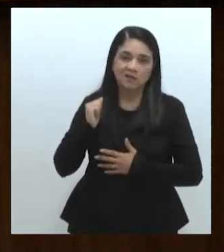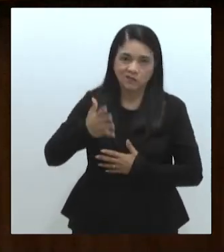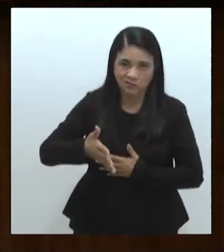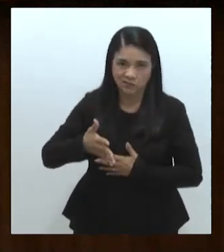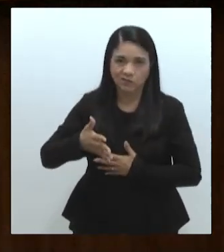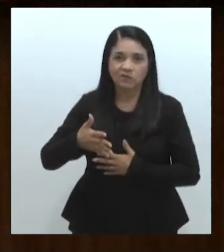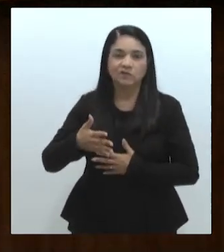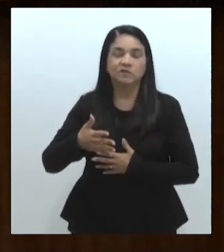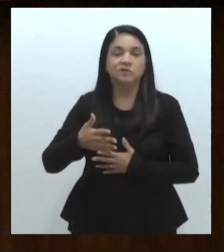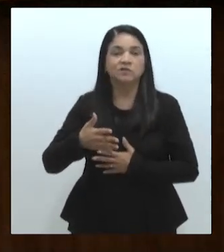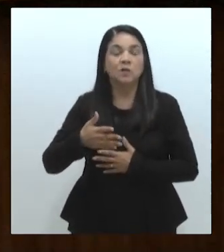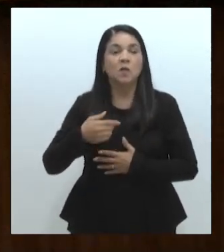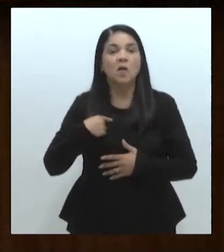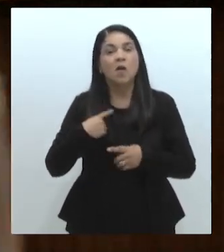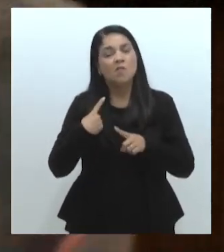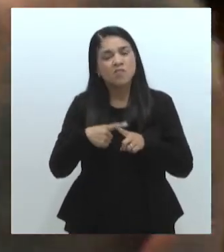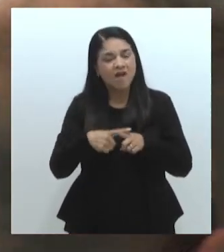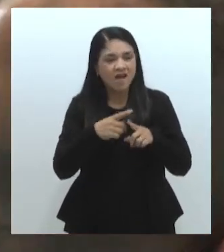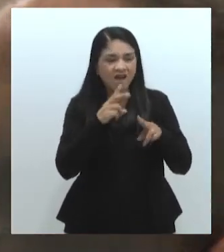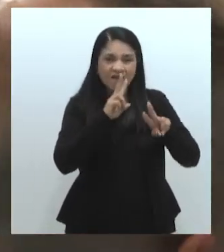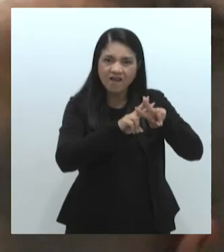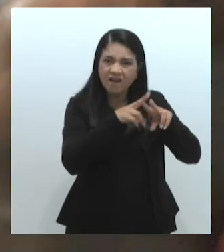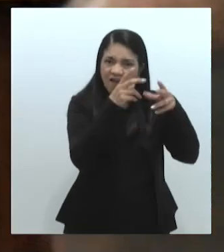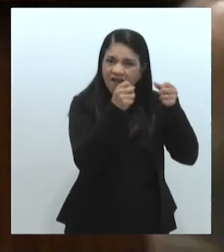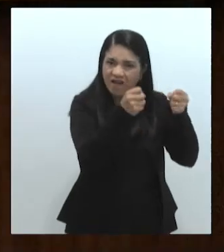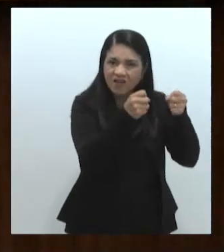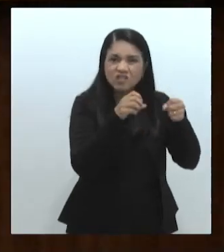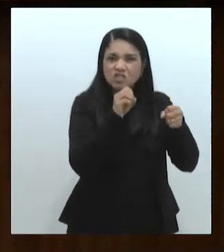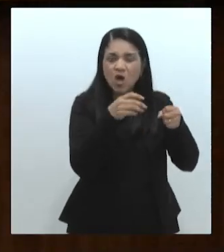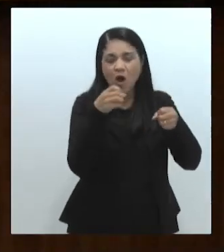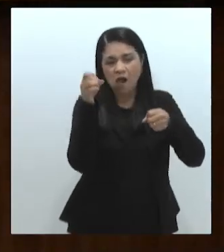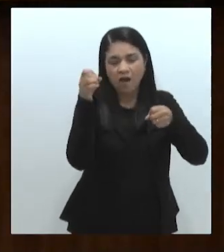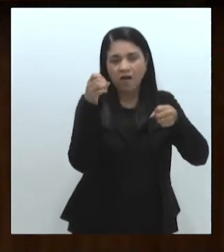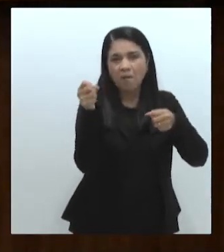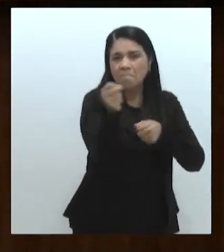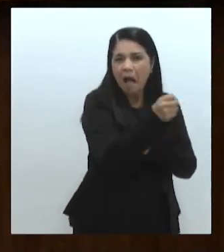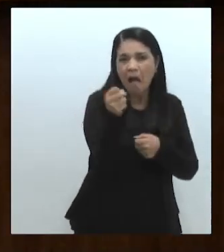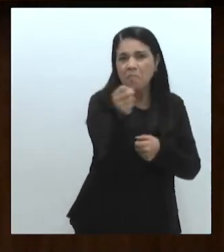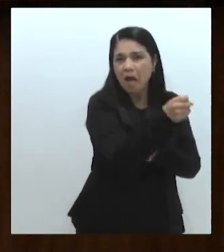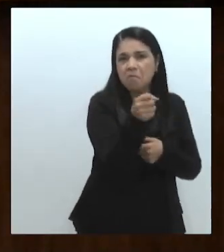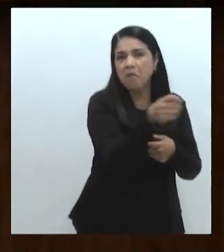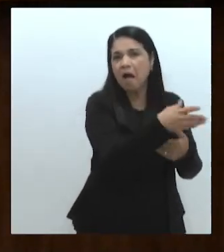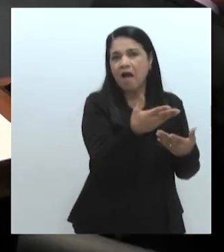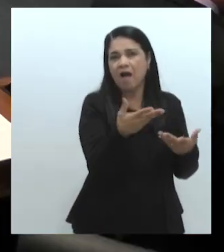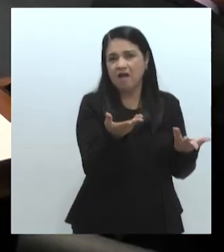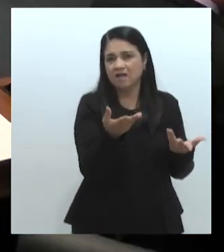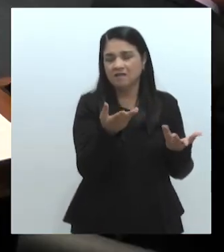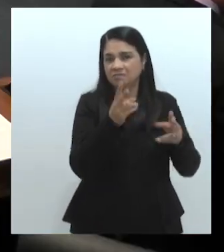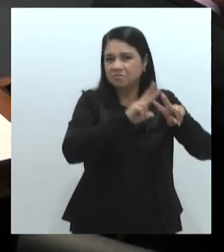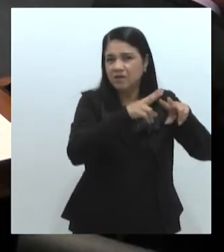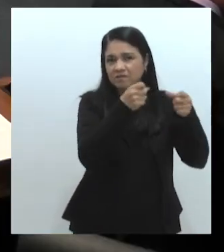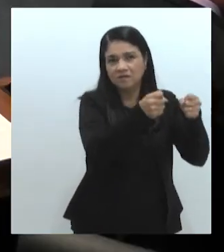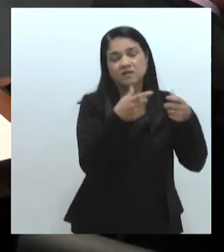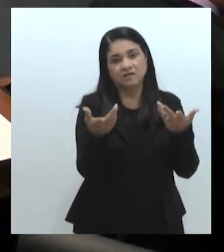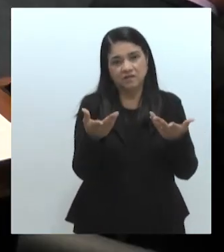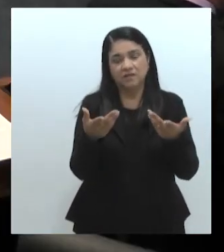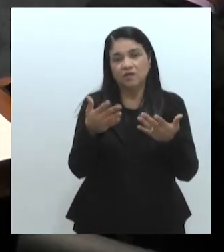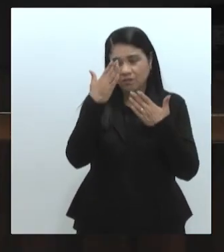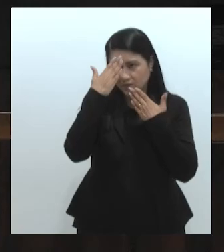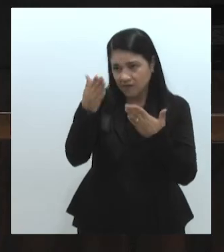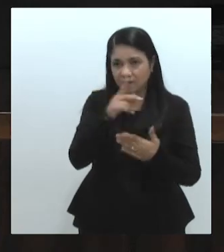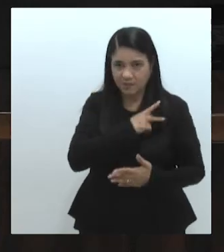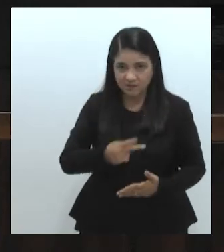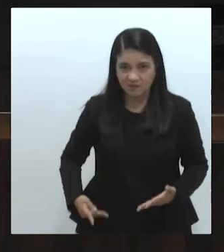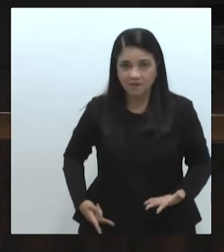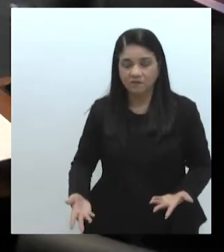apenas depósito e que daí se comande o crime no Brasil. Obrigado, presidente.